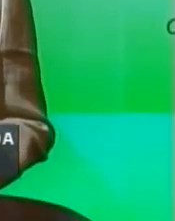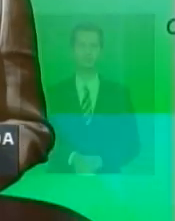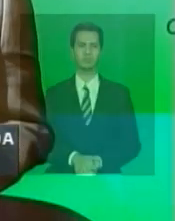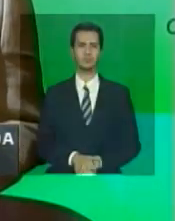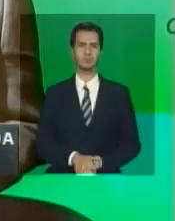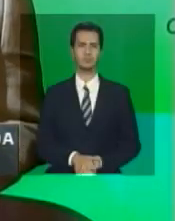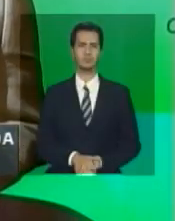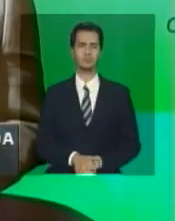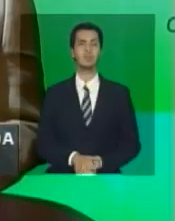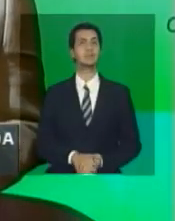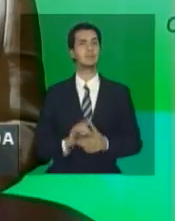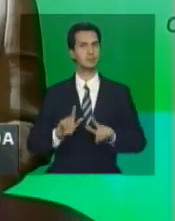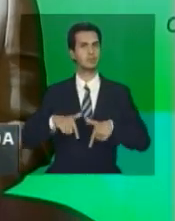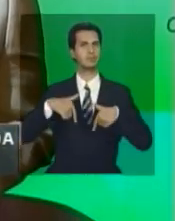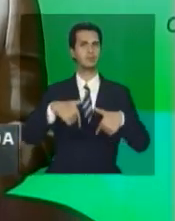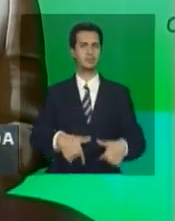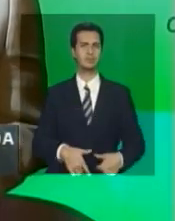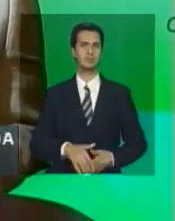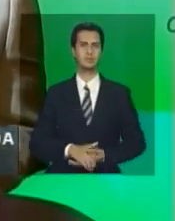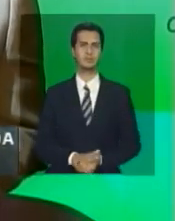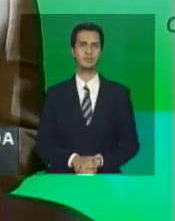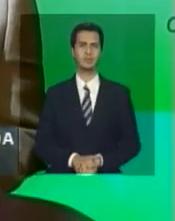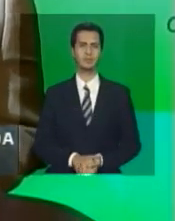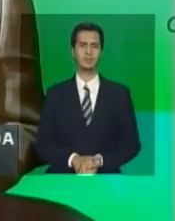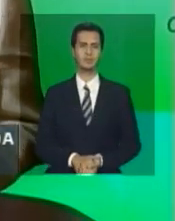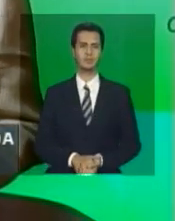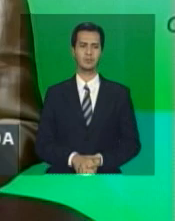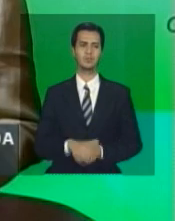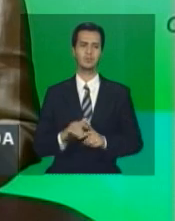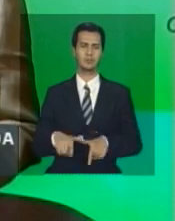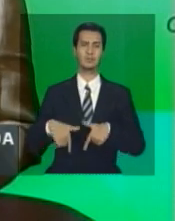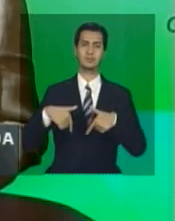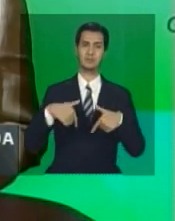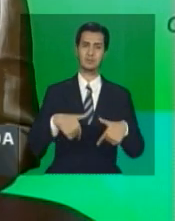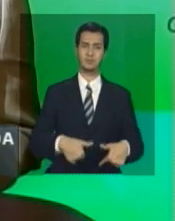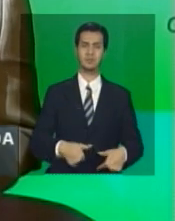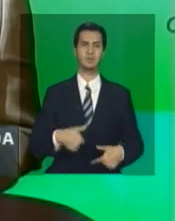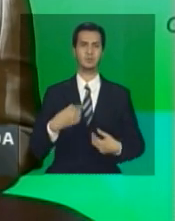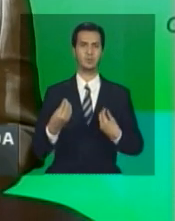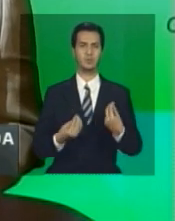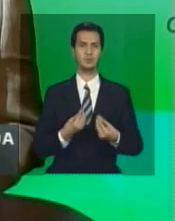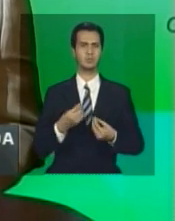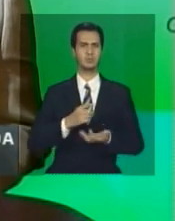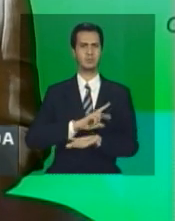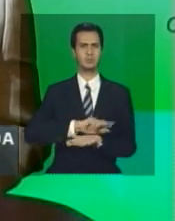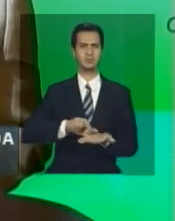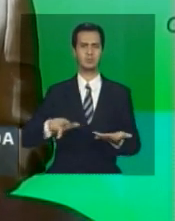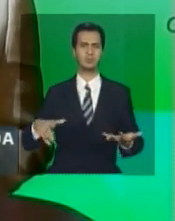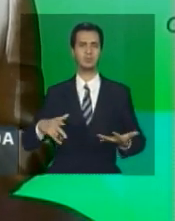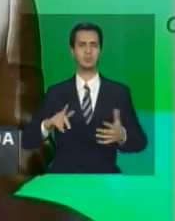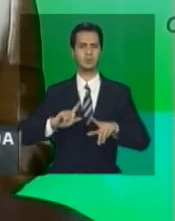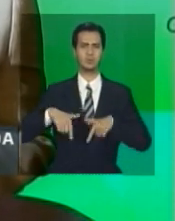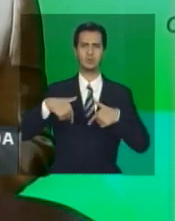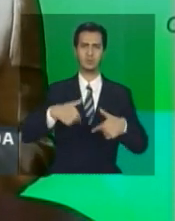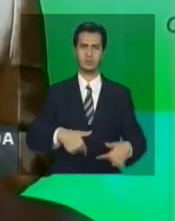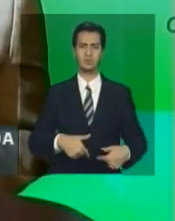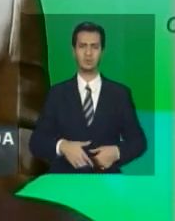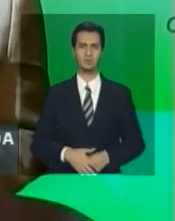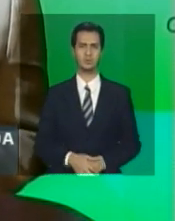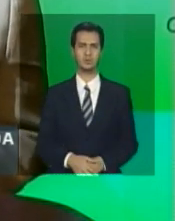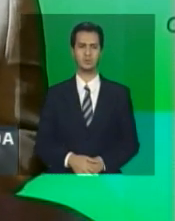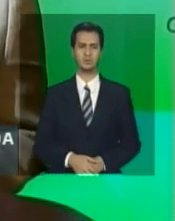É um grande desafio, um desafio maior que o somatório de todos aqueles desafios que